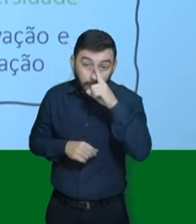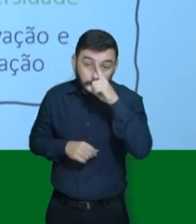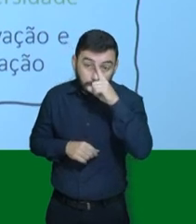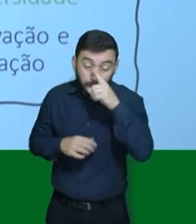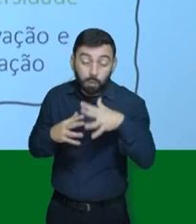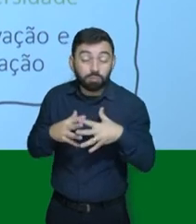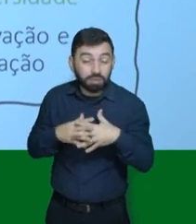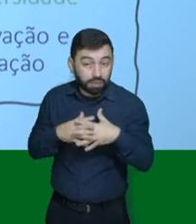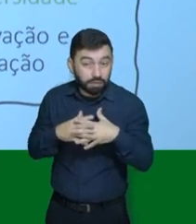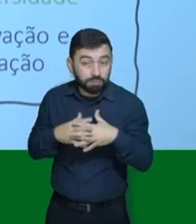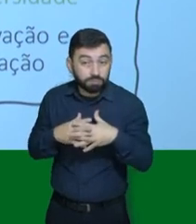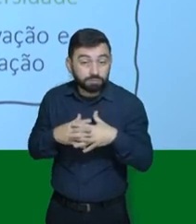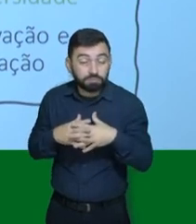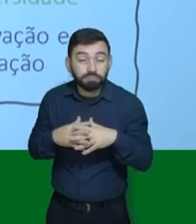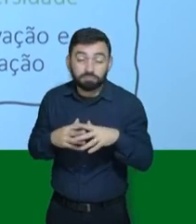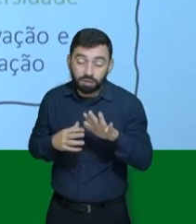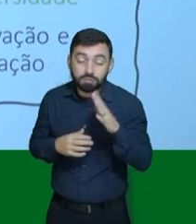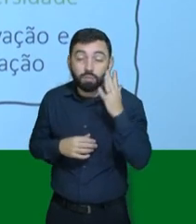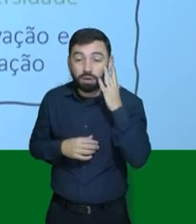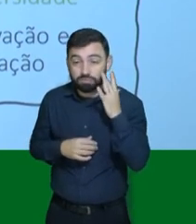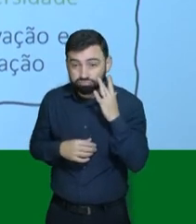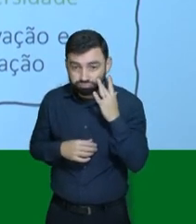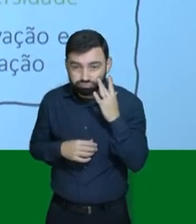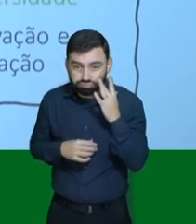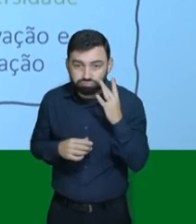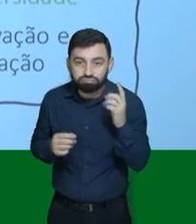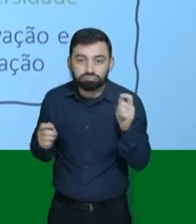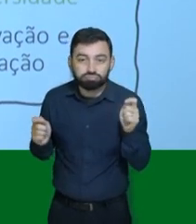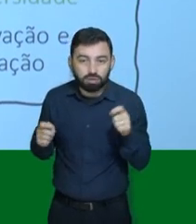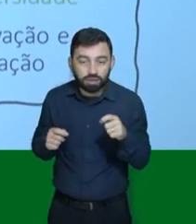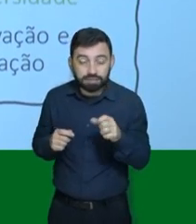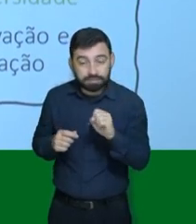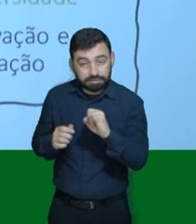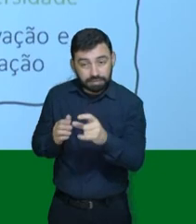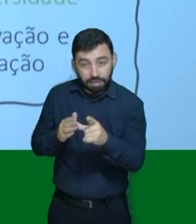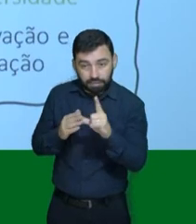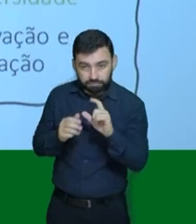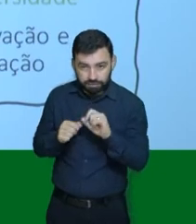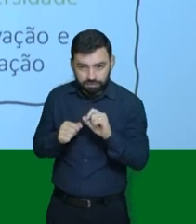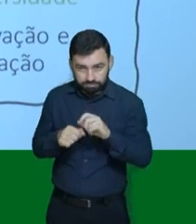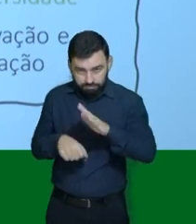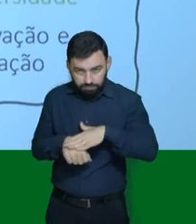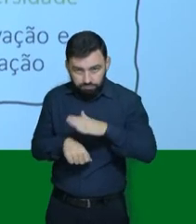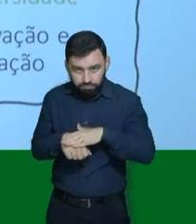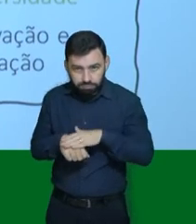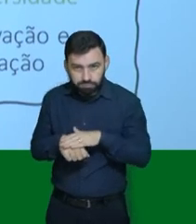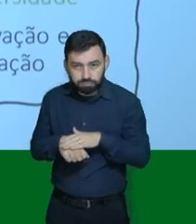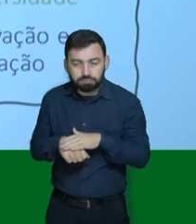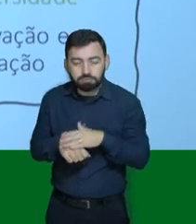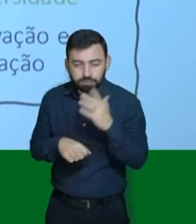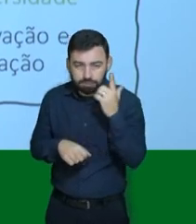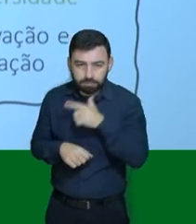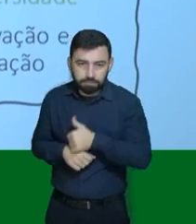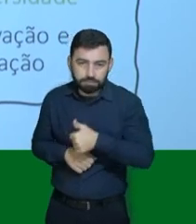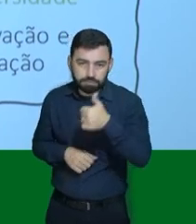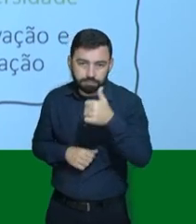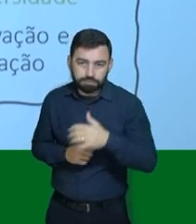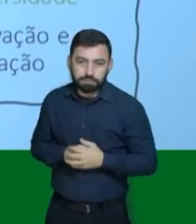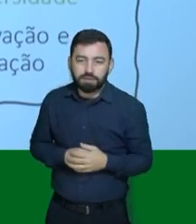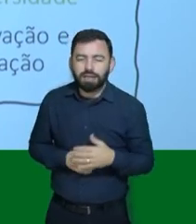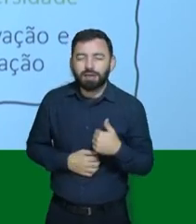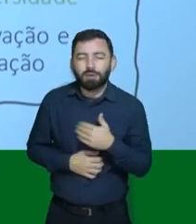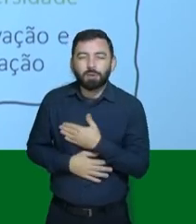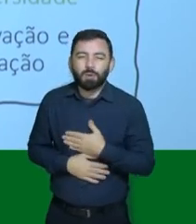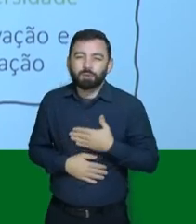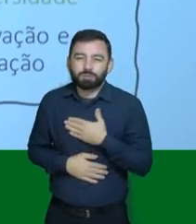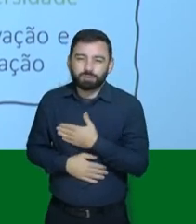perigosa, complicada, mas eu acho que a gente, e quanto antes a gente fizer, melhor. Né? Então, então, assim, eu sempre gosto de falar